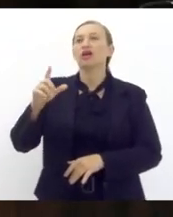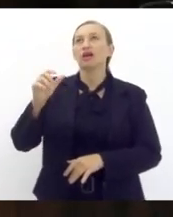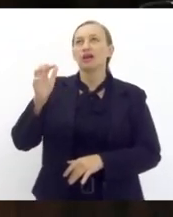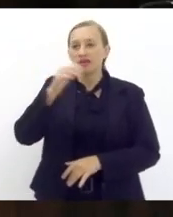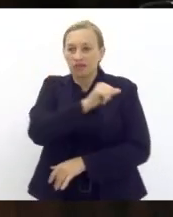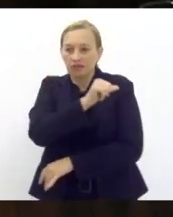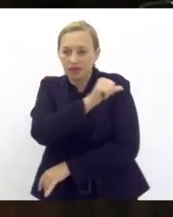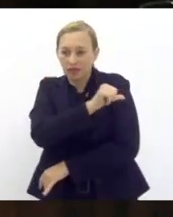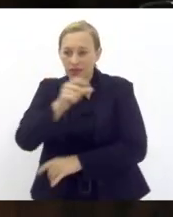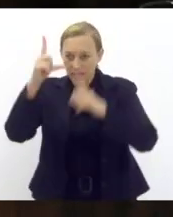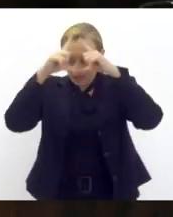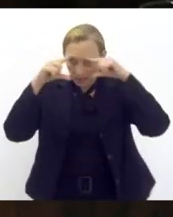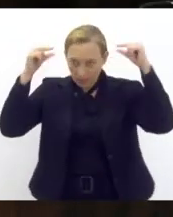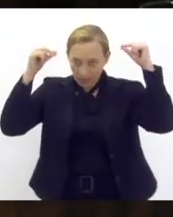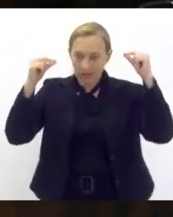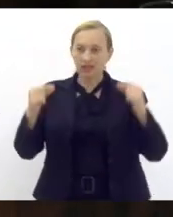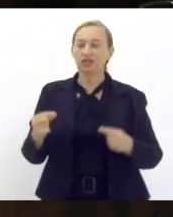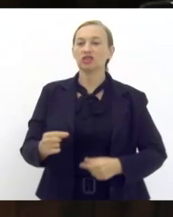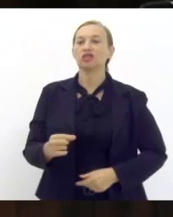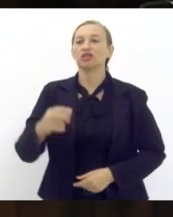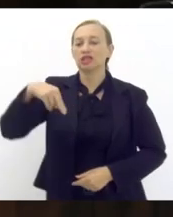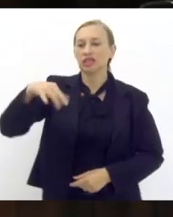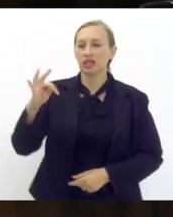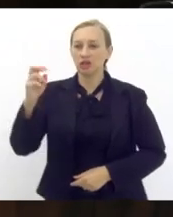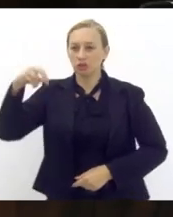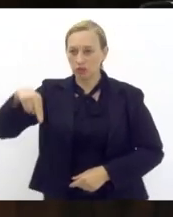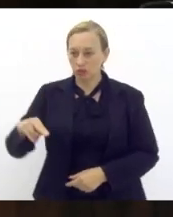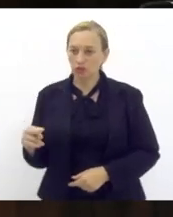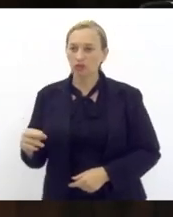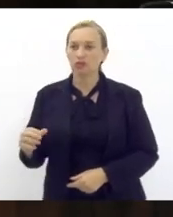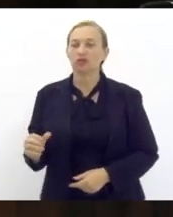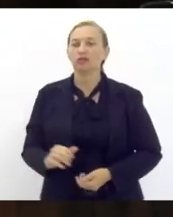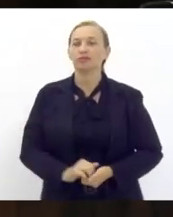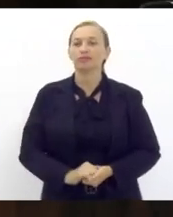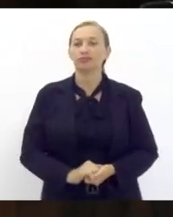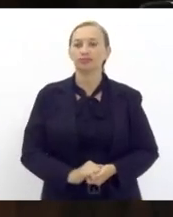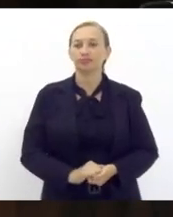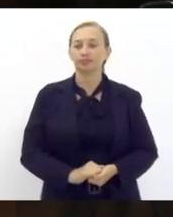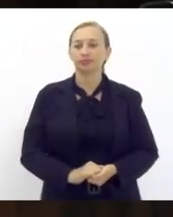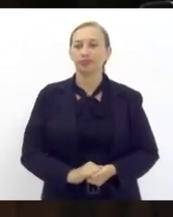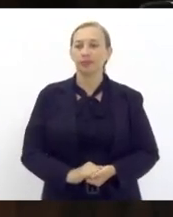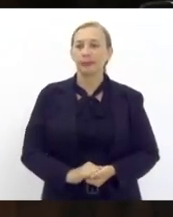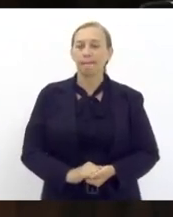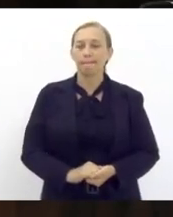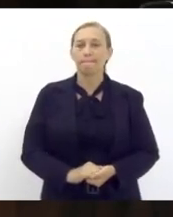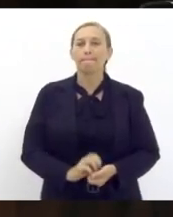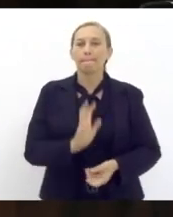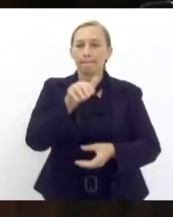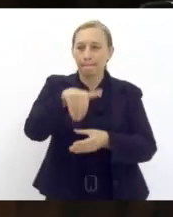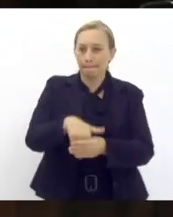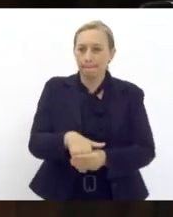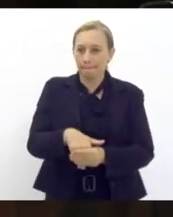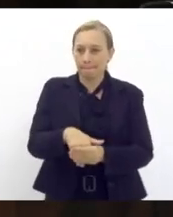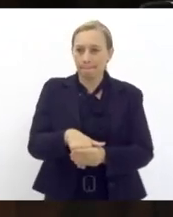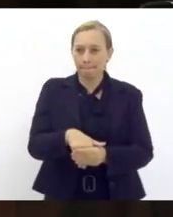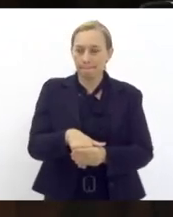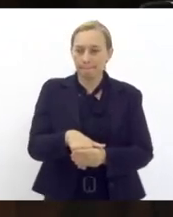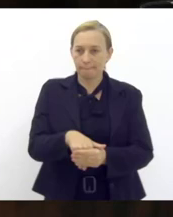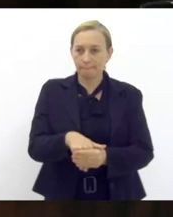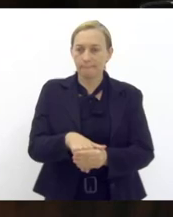Salomão, Bernardo Rossi, Iranildo Campos e Inês Pandeló. Em votação,